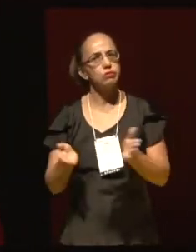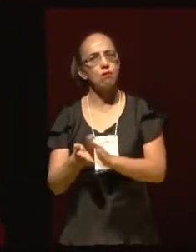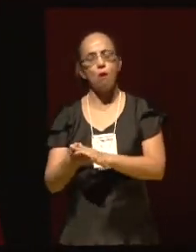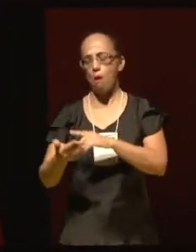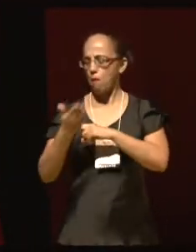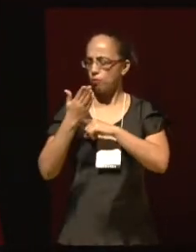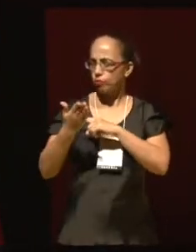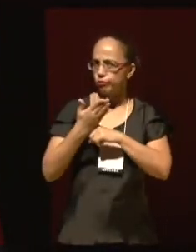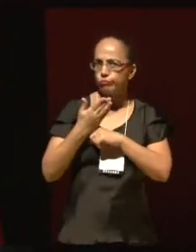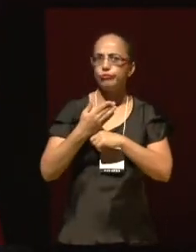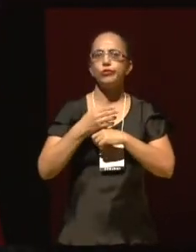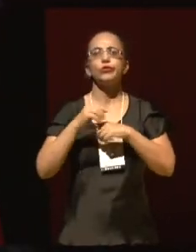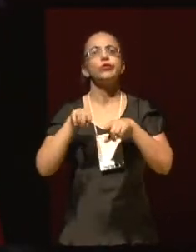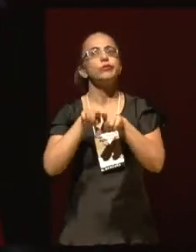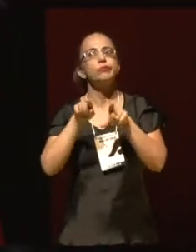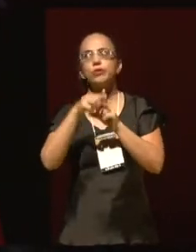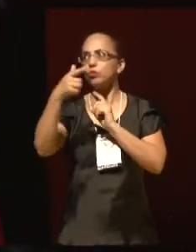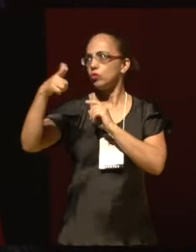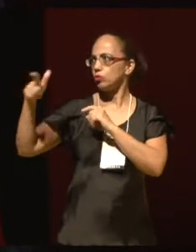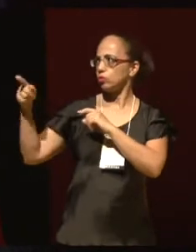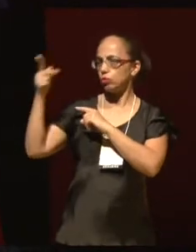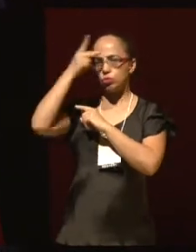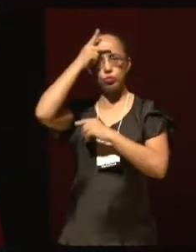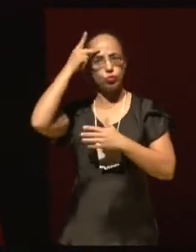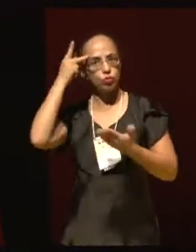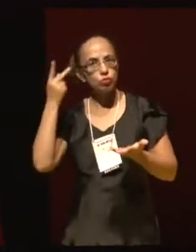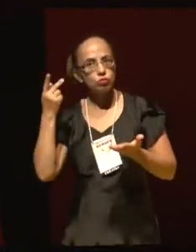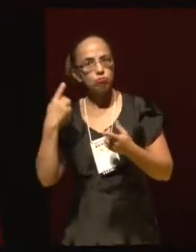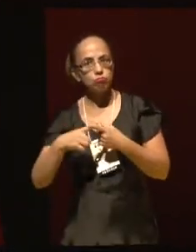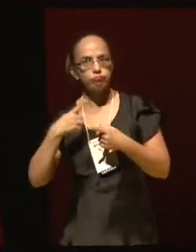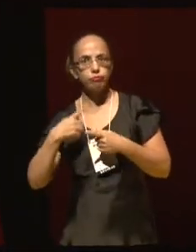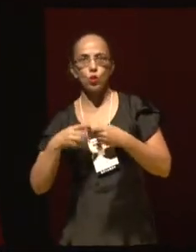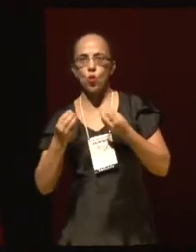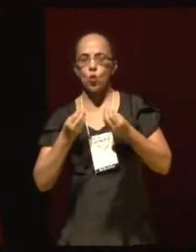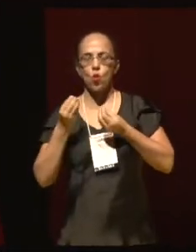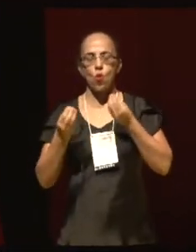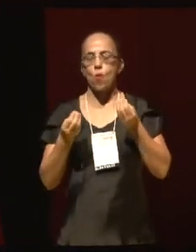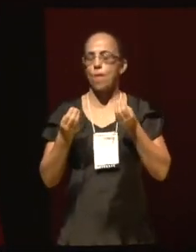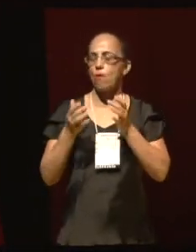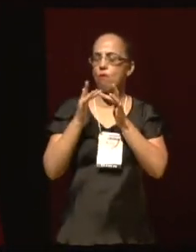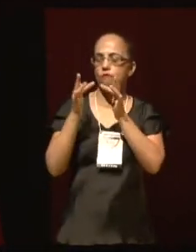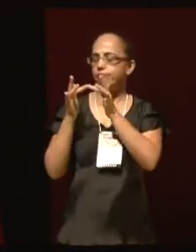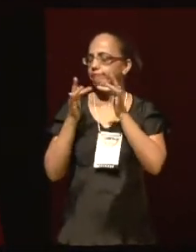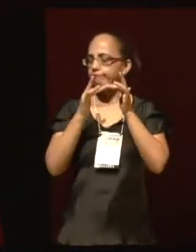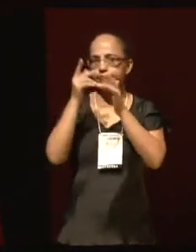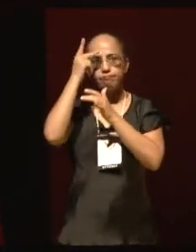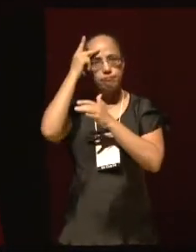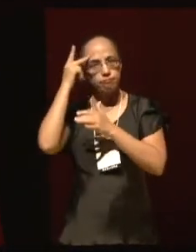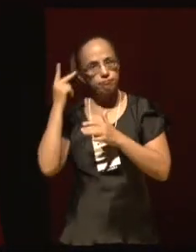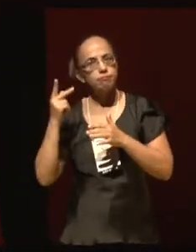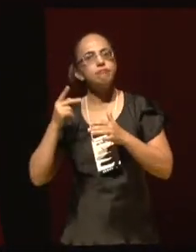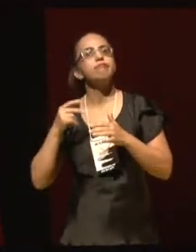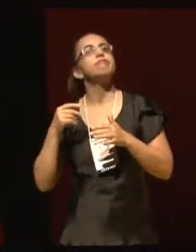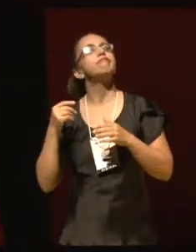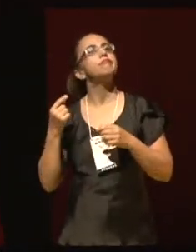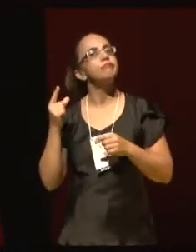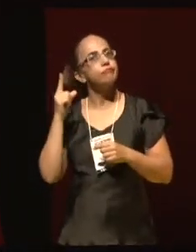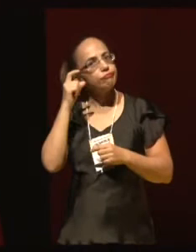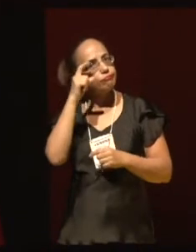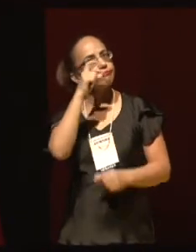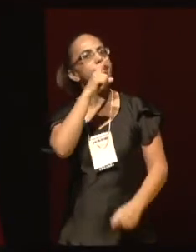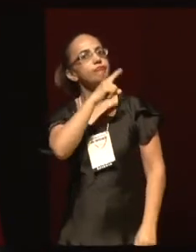Protegem das demais pessoas. Porque a convivência entre seres humanos, em vezes, é um pouco difícil.